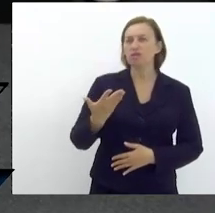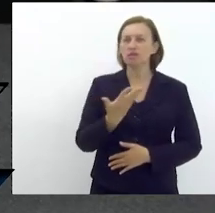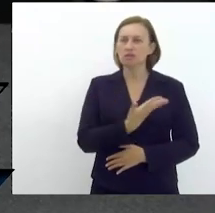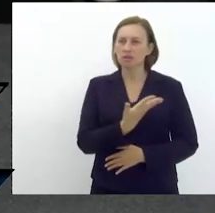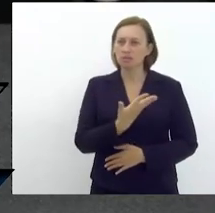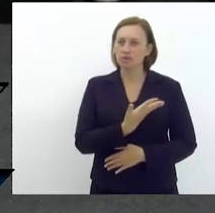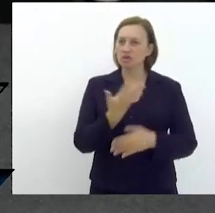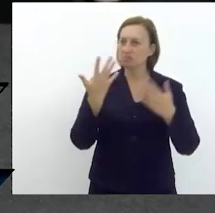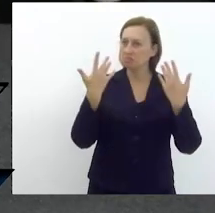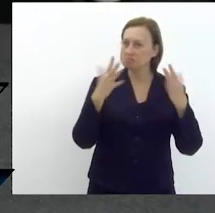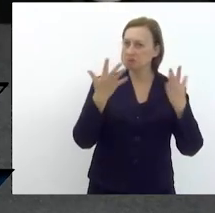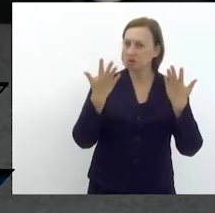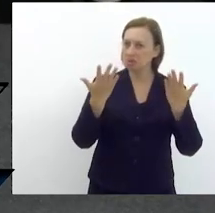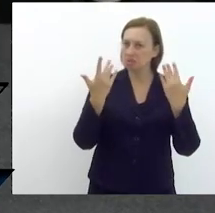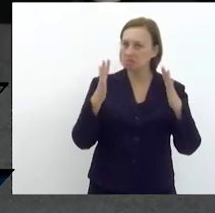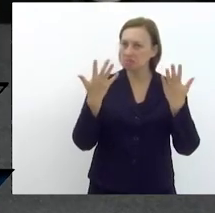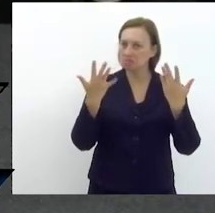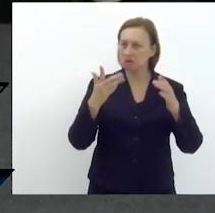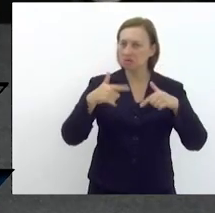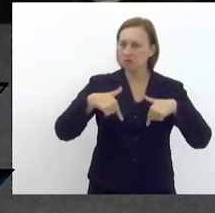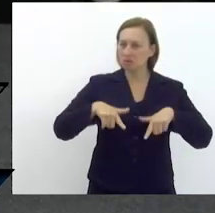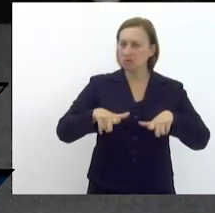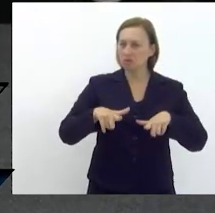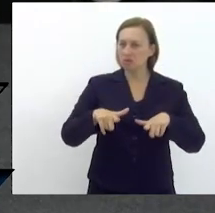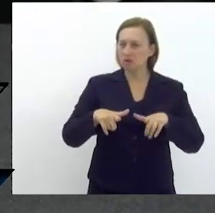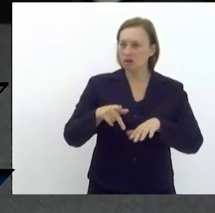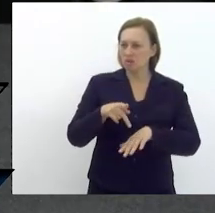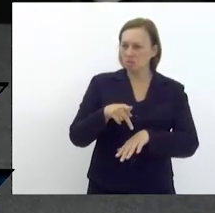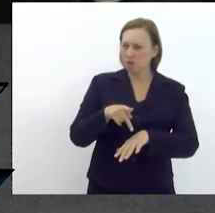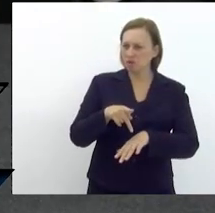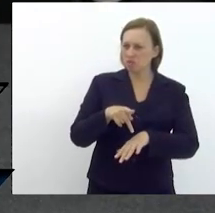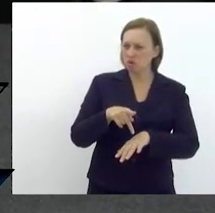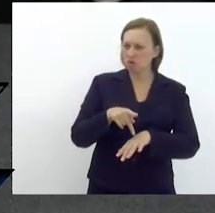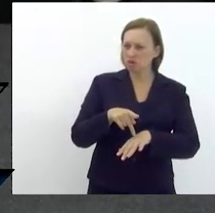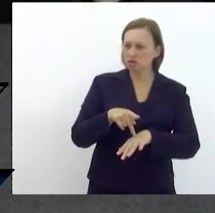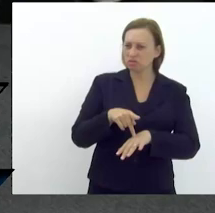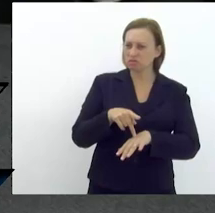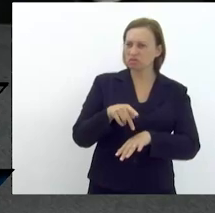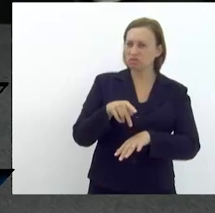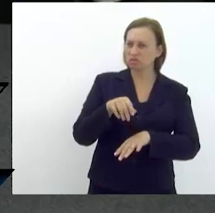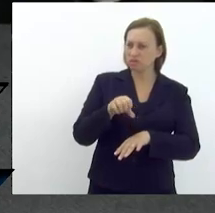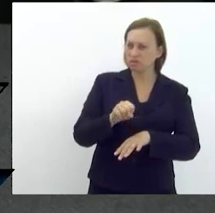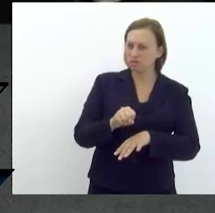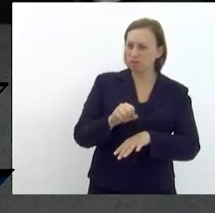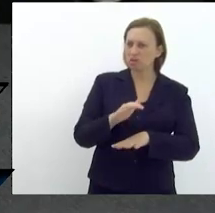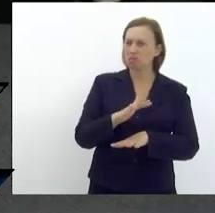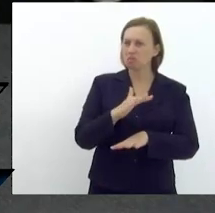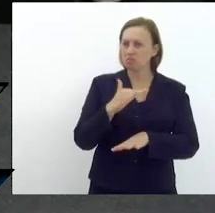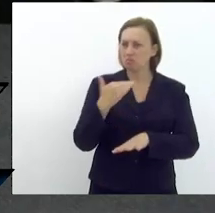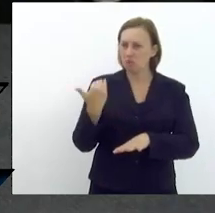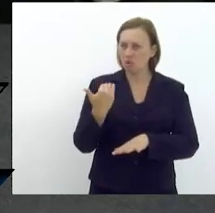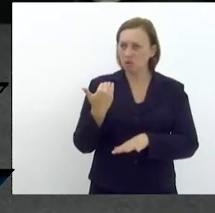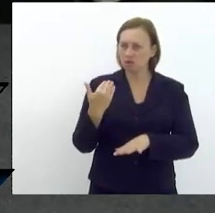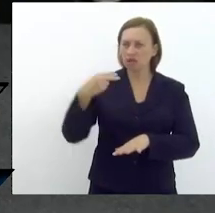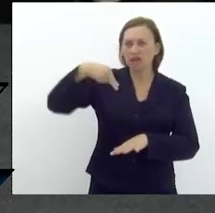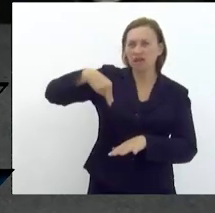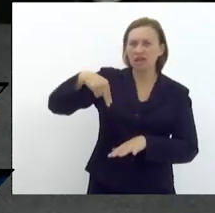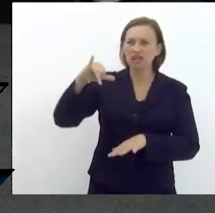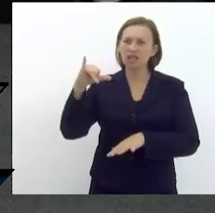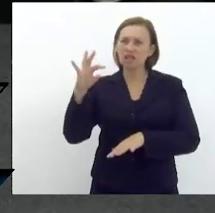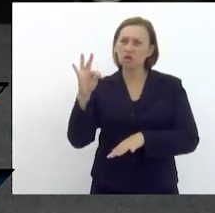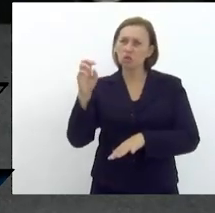de aplausos pós-morten que a gente concedeu a uma pessoa muito importante para a cidade de Cabo Frio Milton do Samba